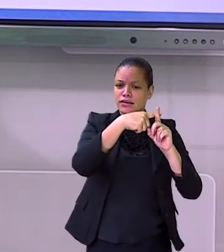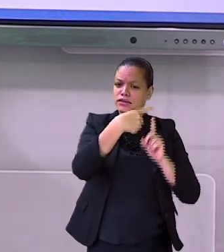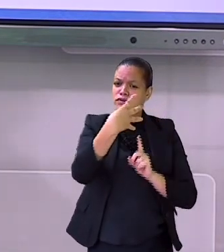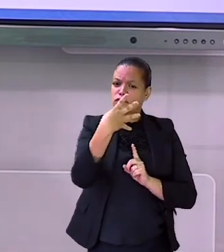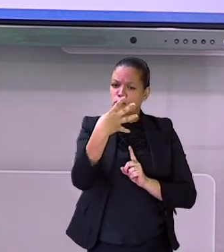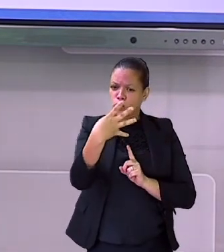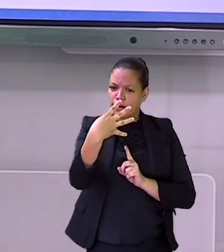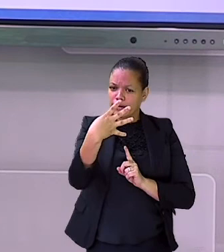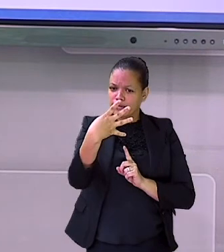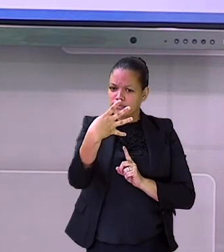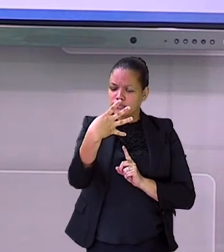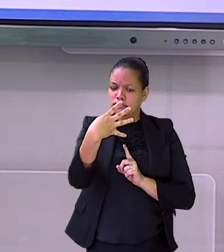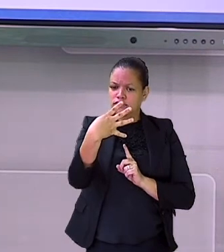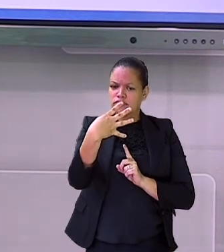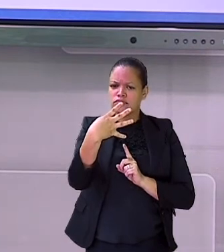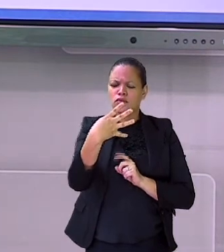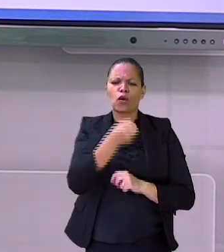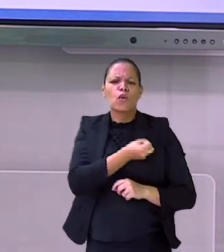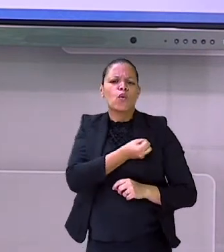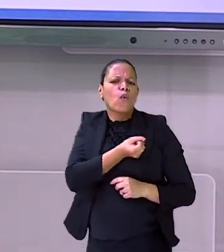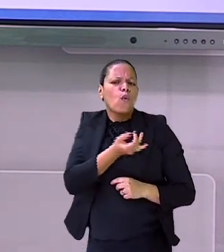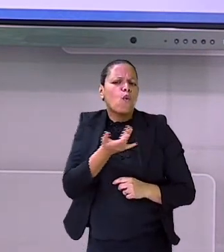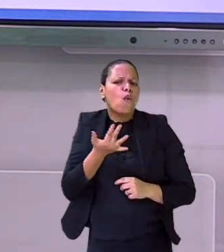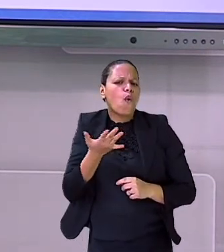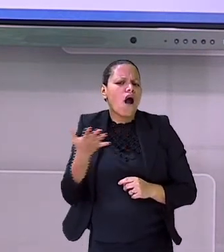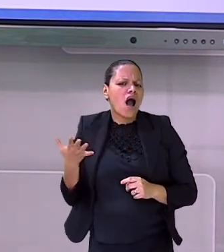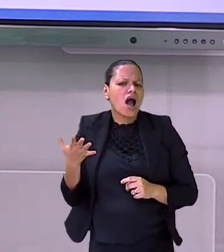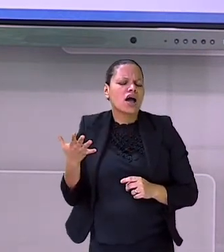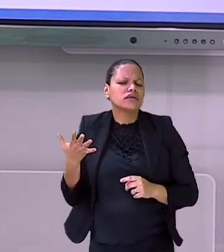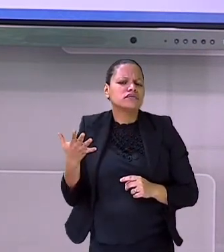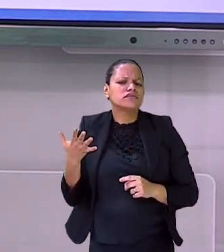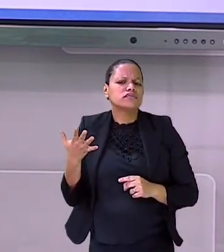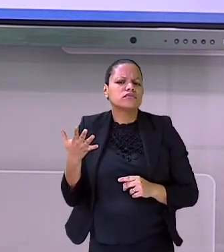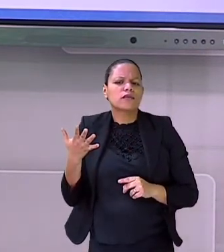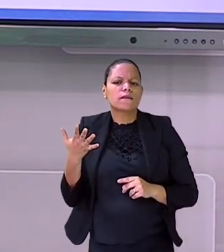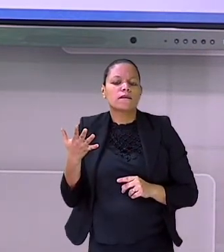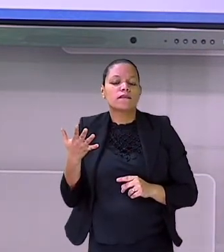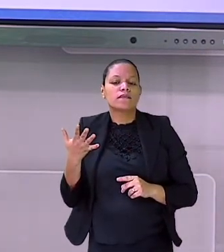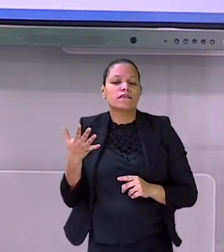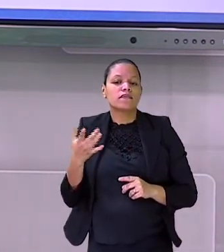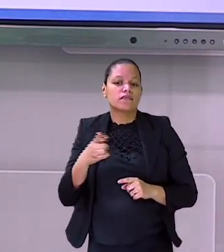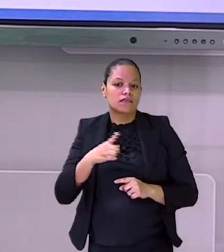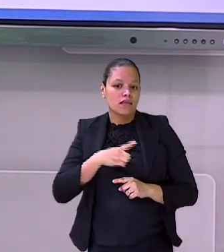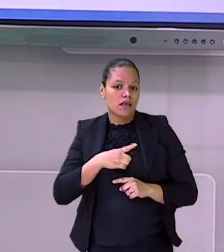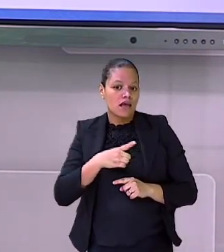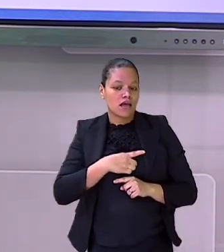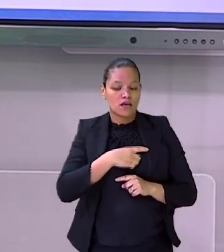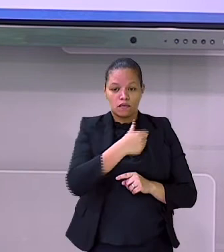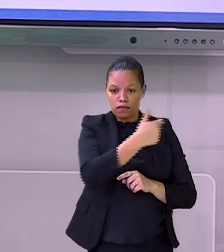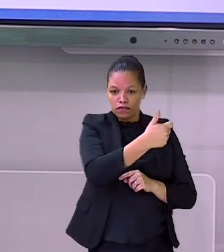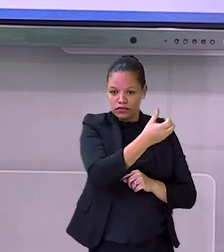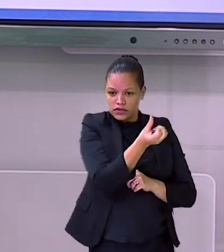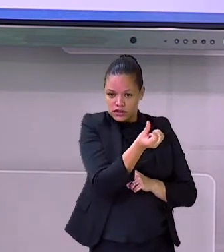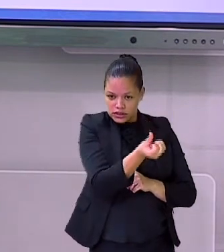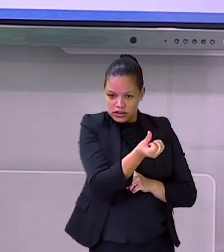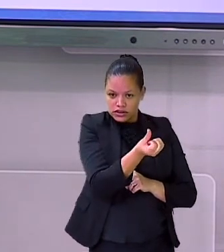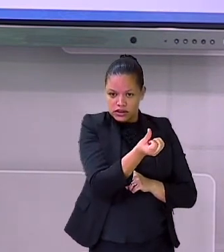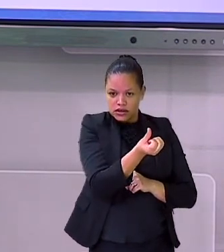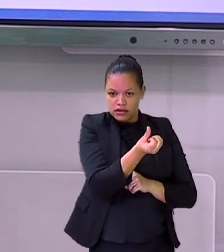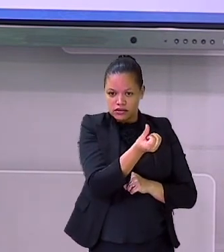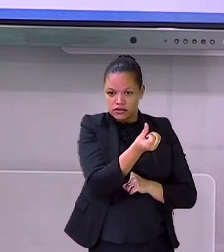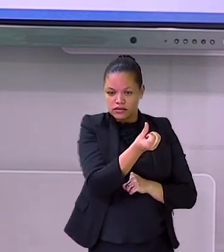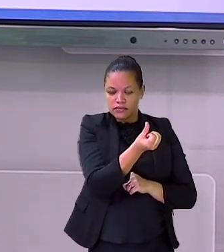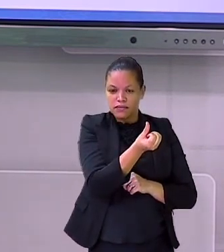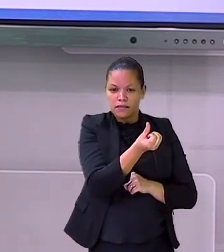4, 12, 13, 14, 15, 16. Então, até aqui eu tenho